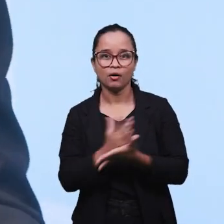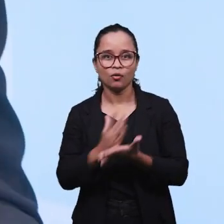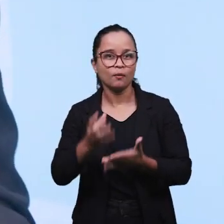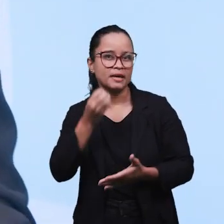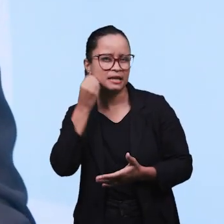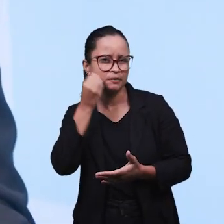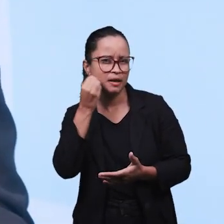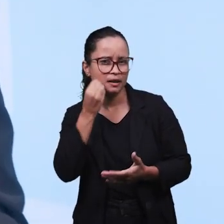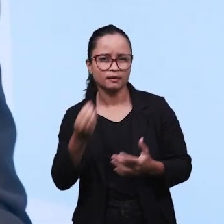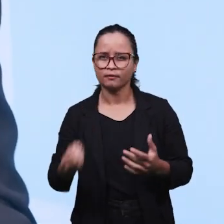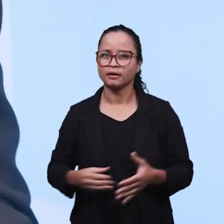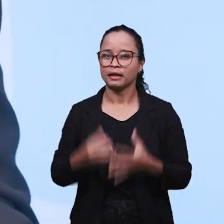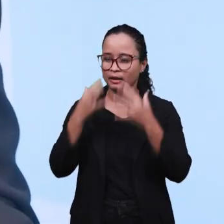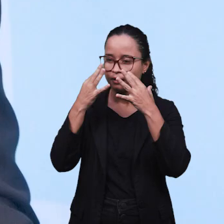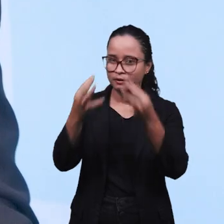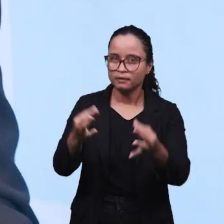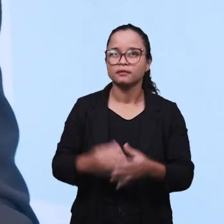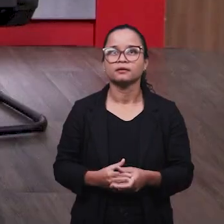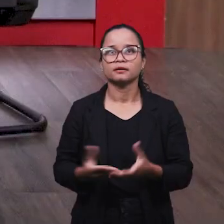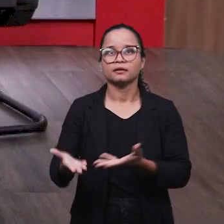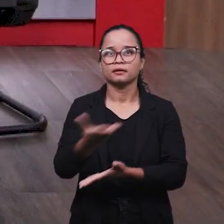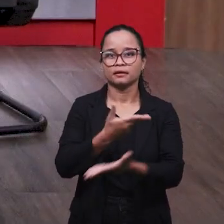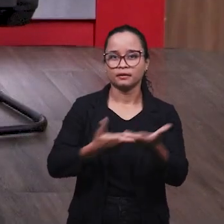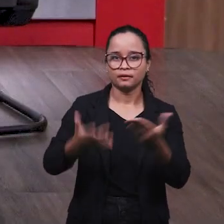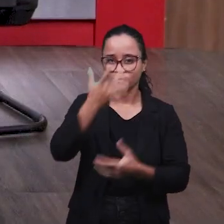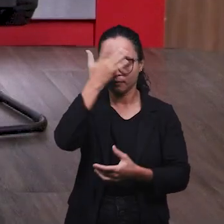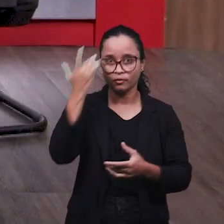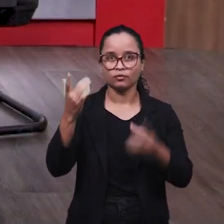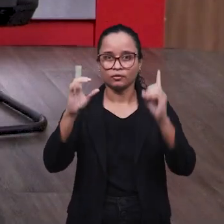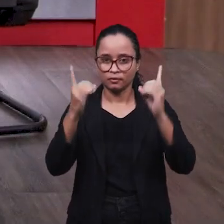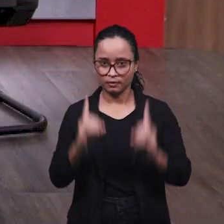chamou a atenção nesse trabalho de integração das pessoas com